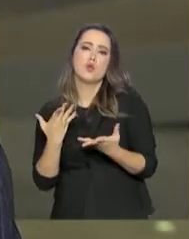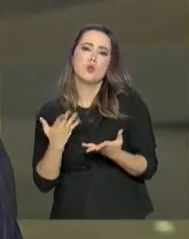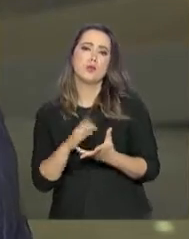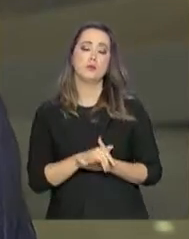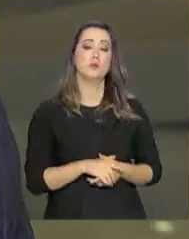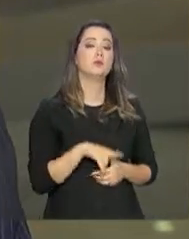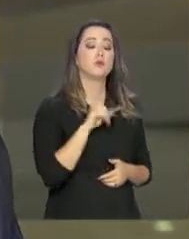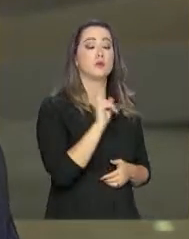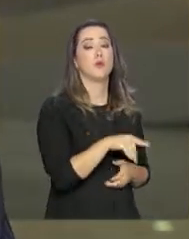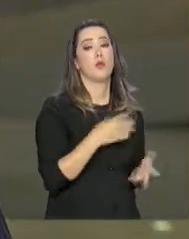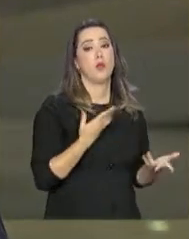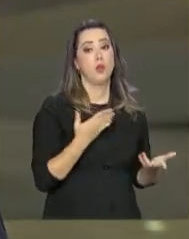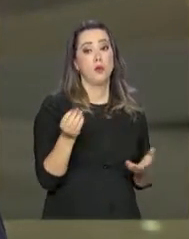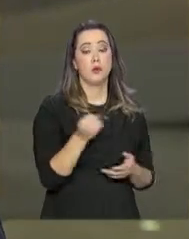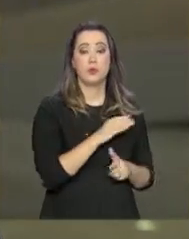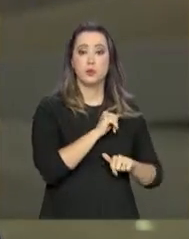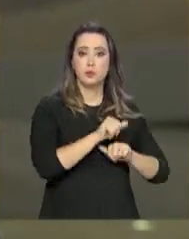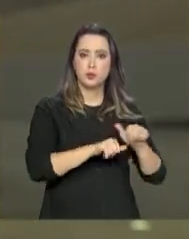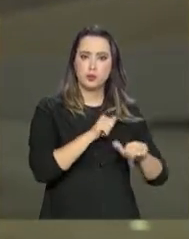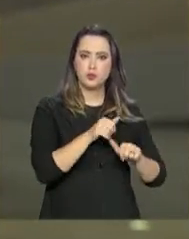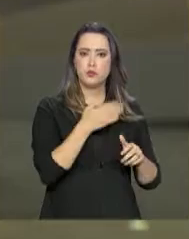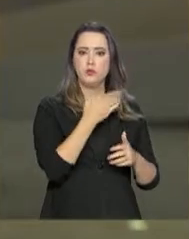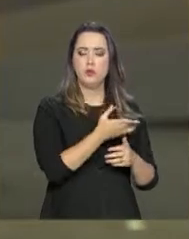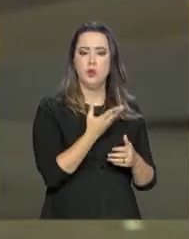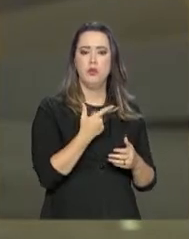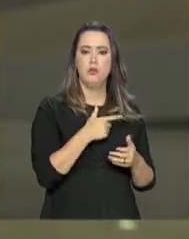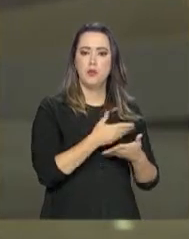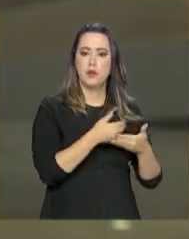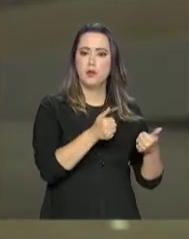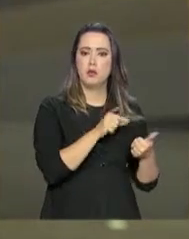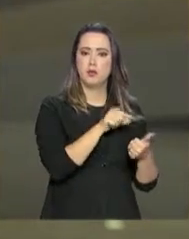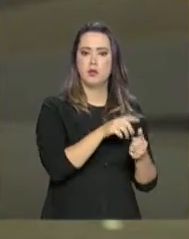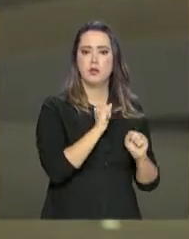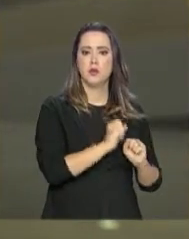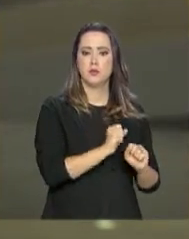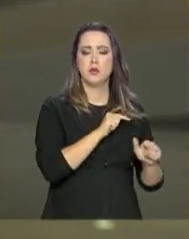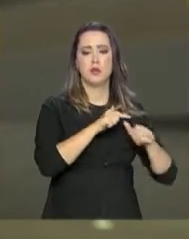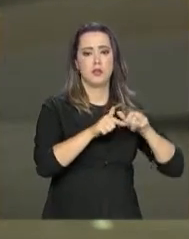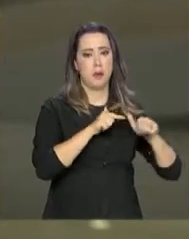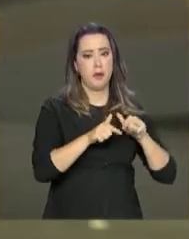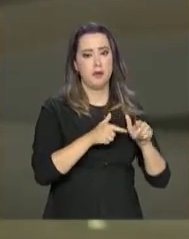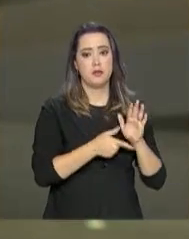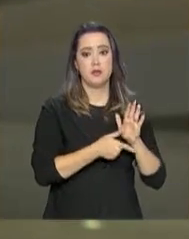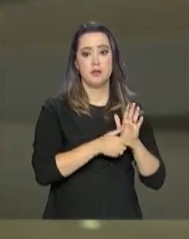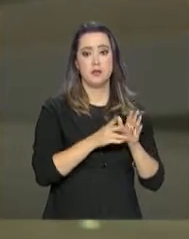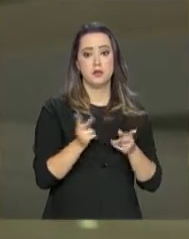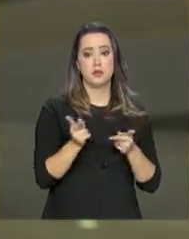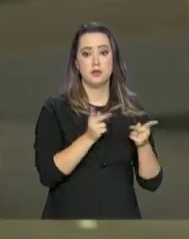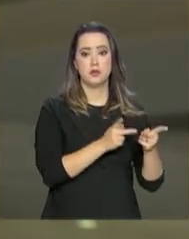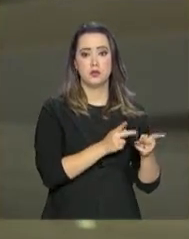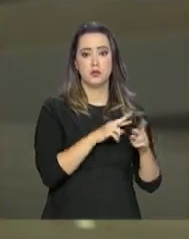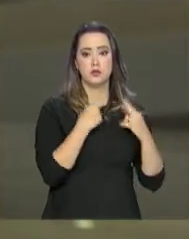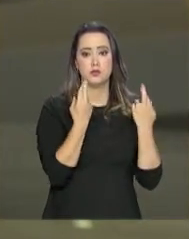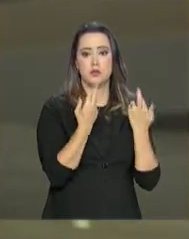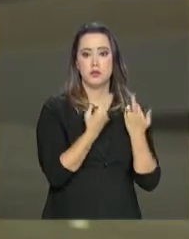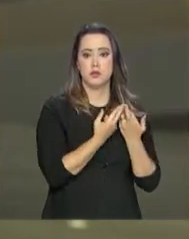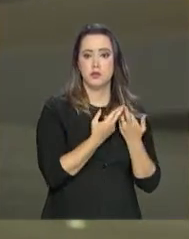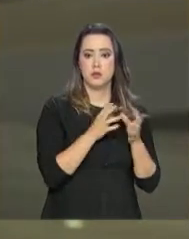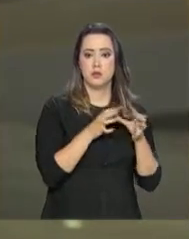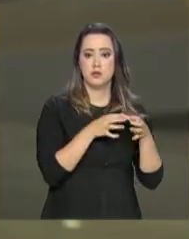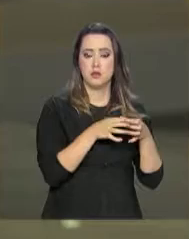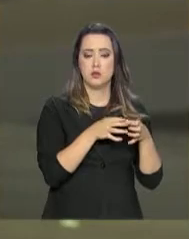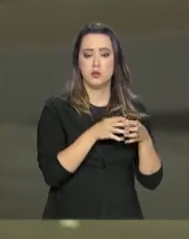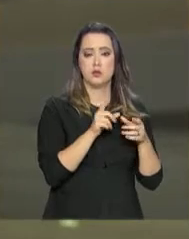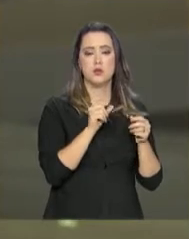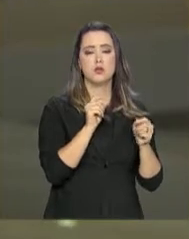ser incrementada é complementada e vai ser possível várias ações né de visitas reuniões e fazer